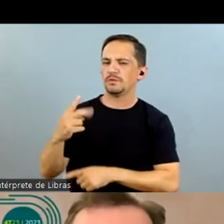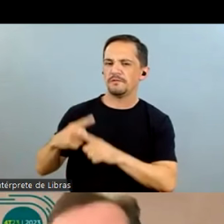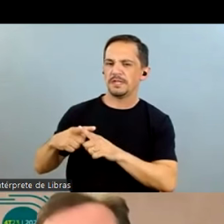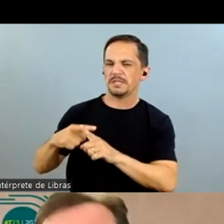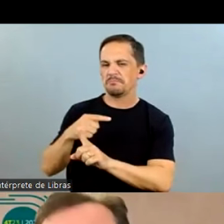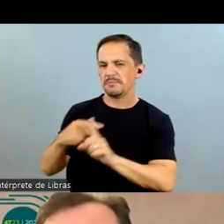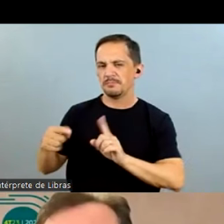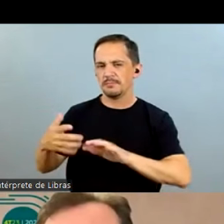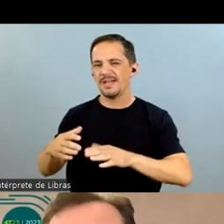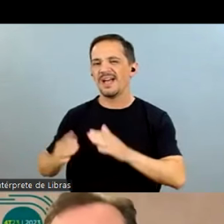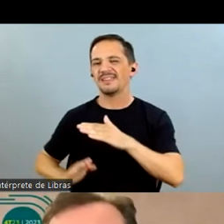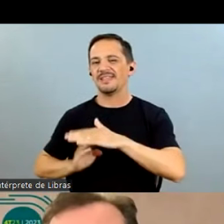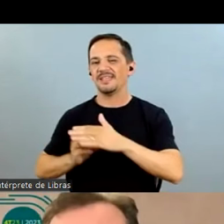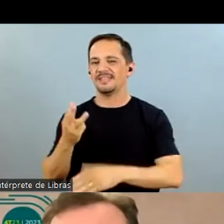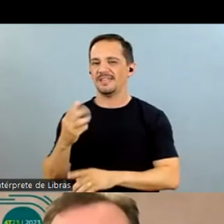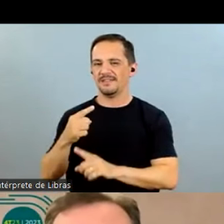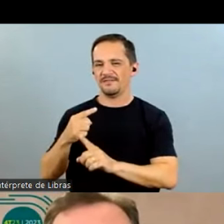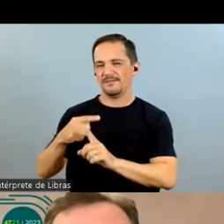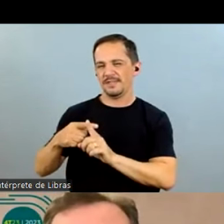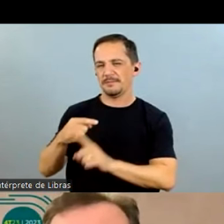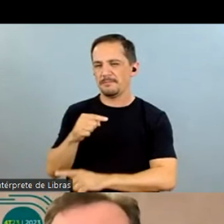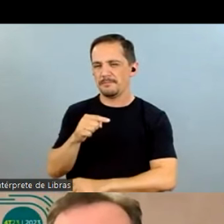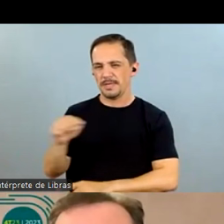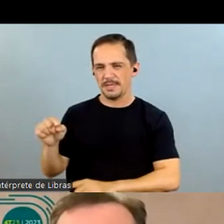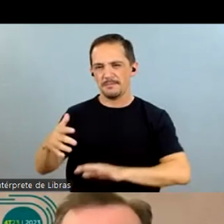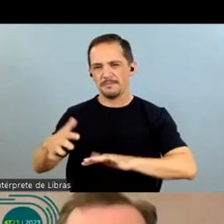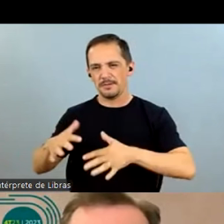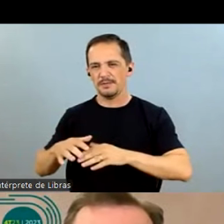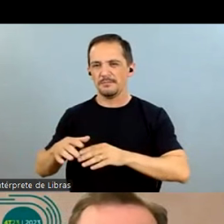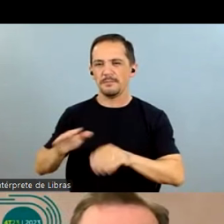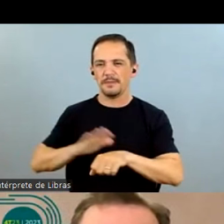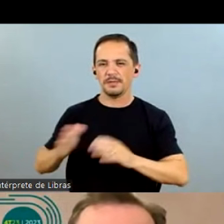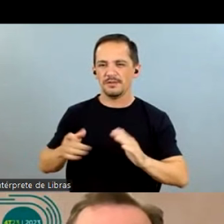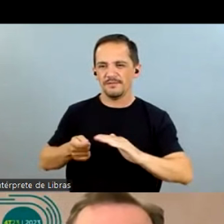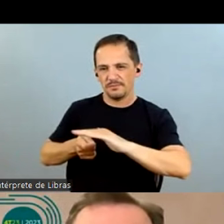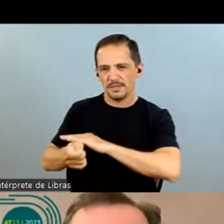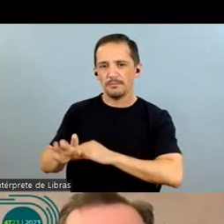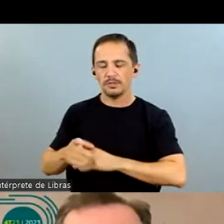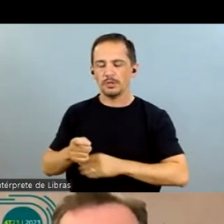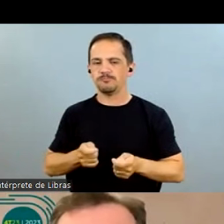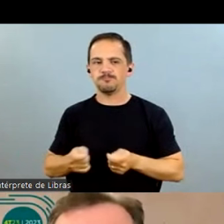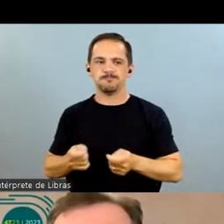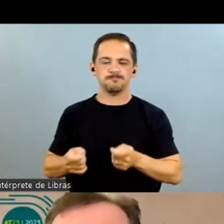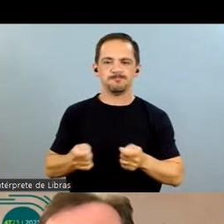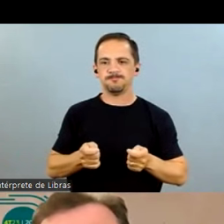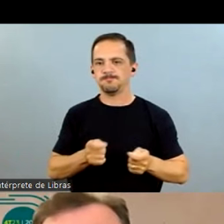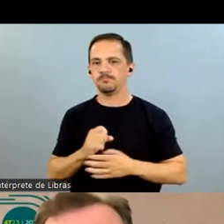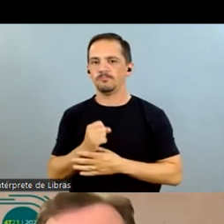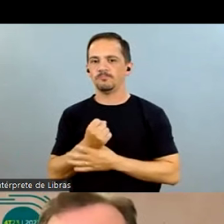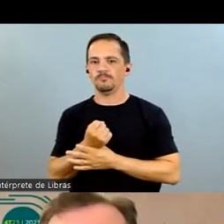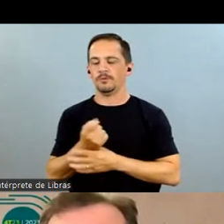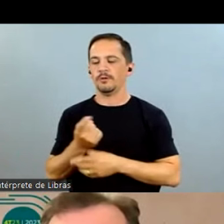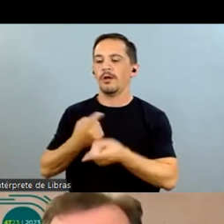até 3 ve me em períodos de investimento mas nesse ciclo nós fomos bem conservadores E mantivemos aí alavancagem bem